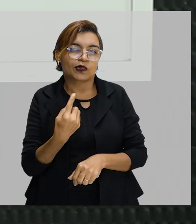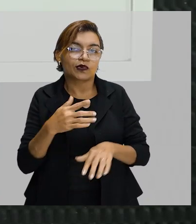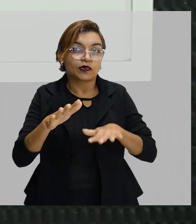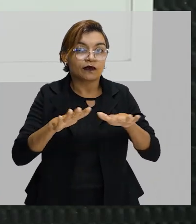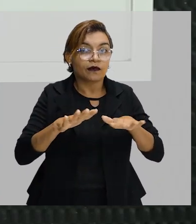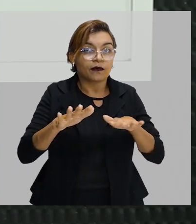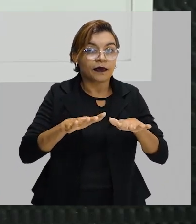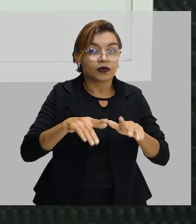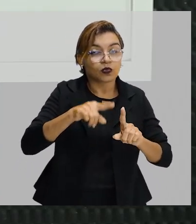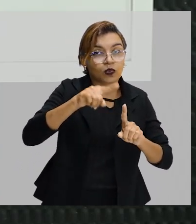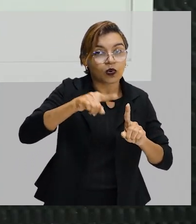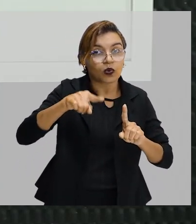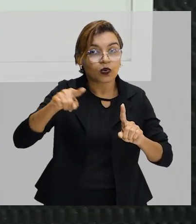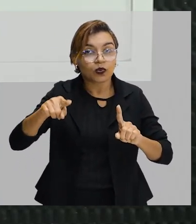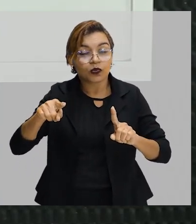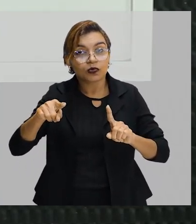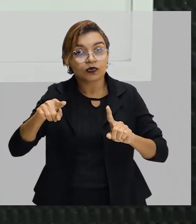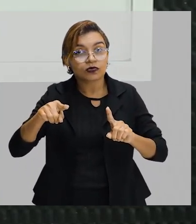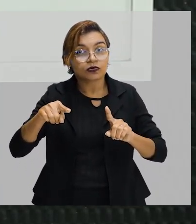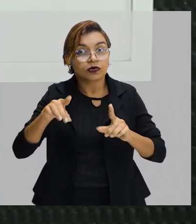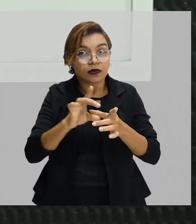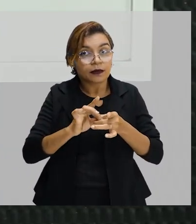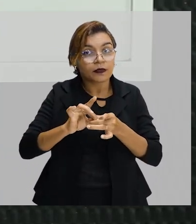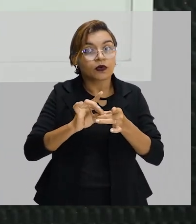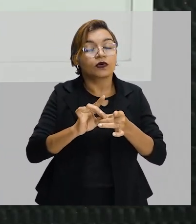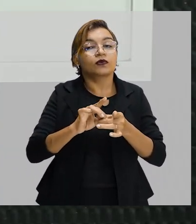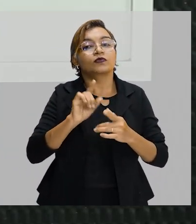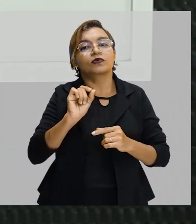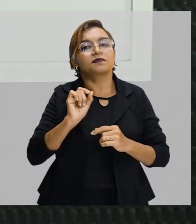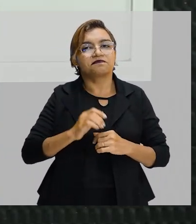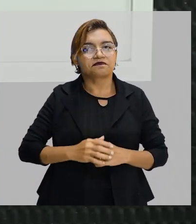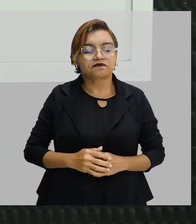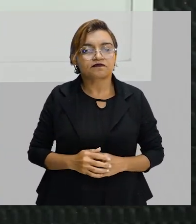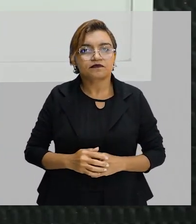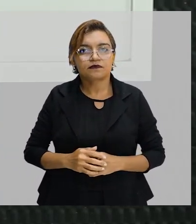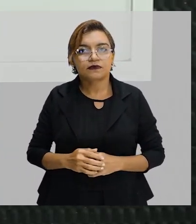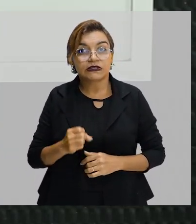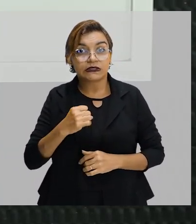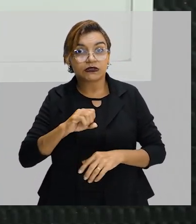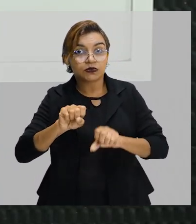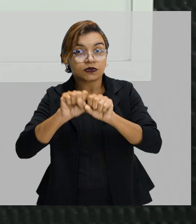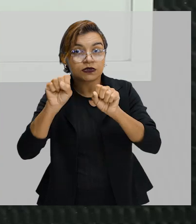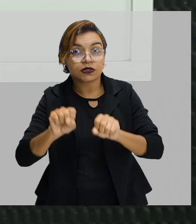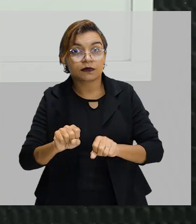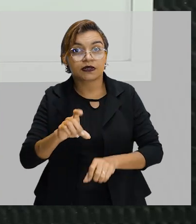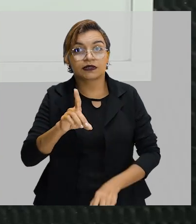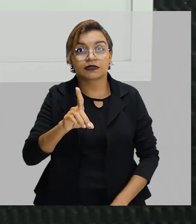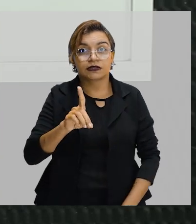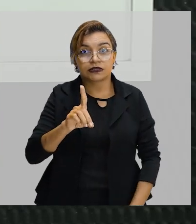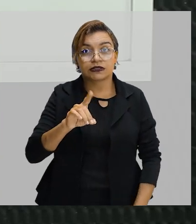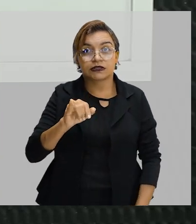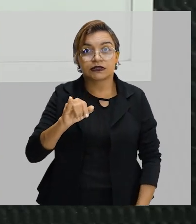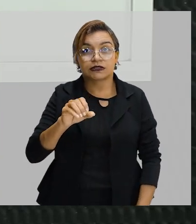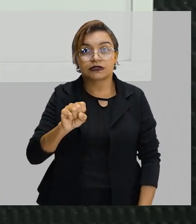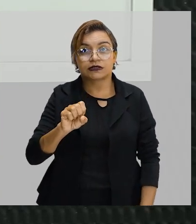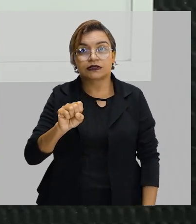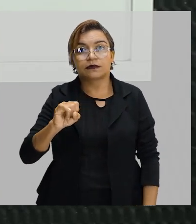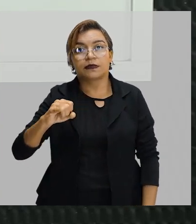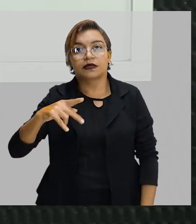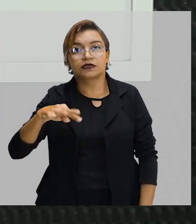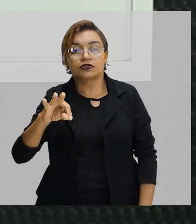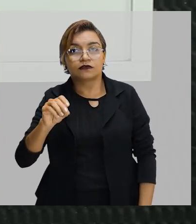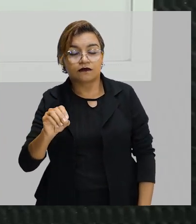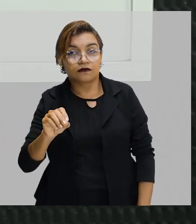movimento oscilatório, né, um movimento harmônico, ok? Se o sistema fosse dissipativo, né, for dissipativo, que é o que acontece na